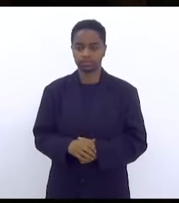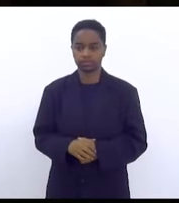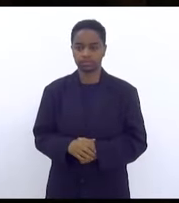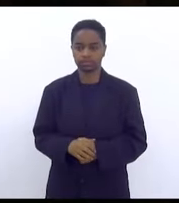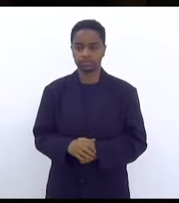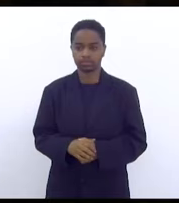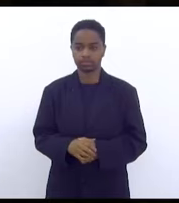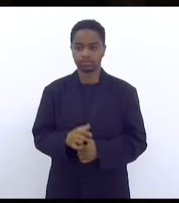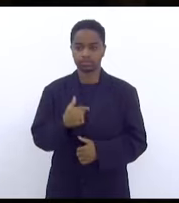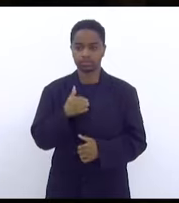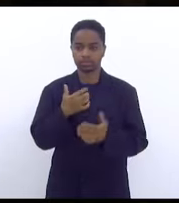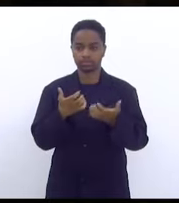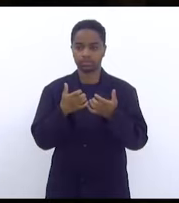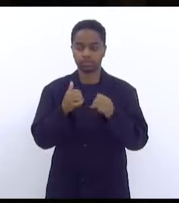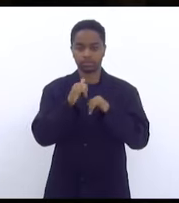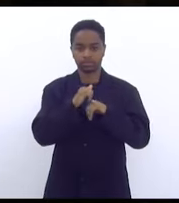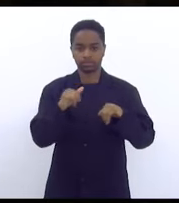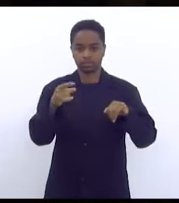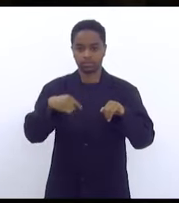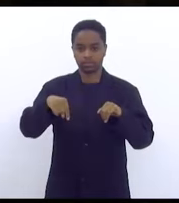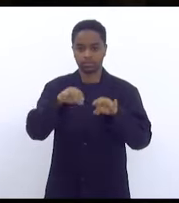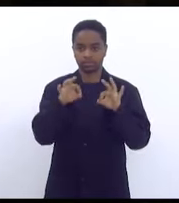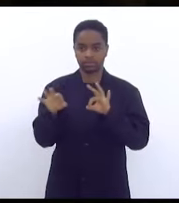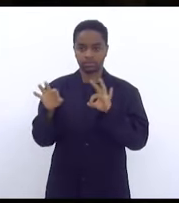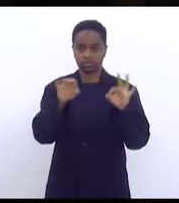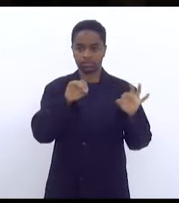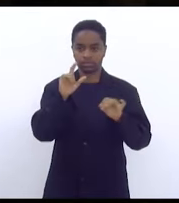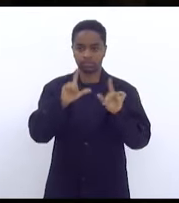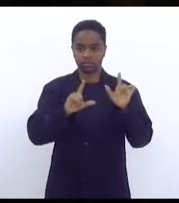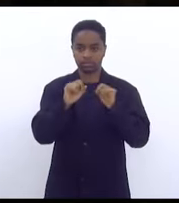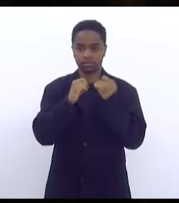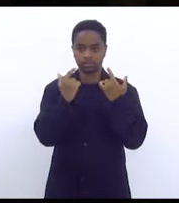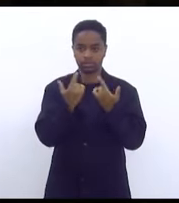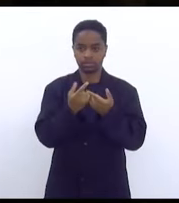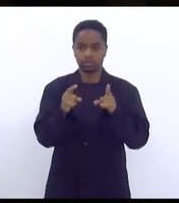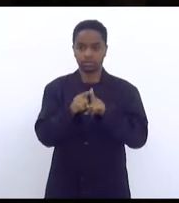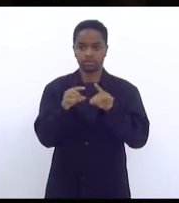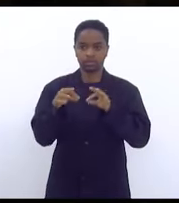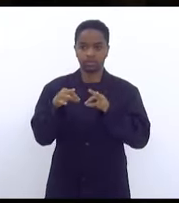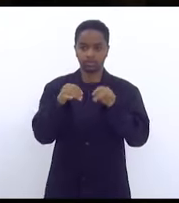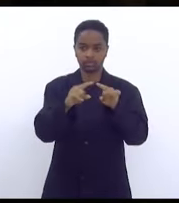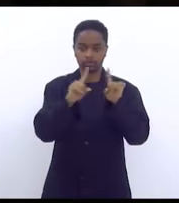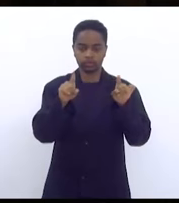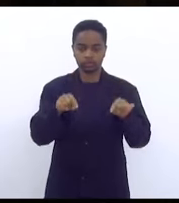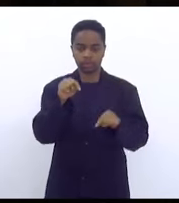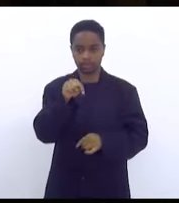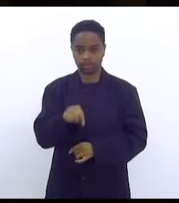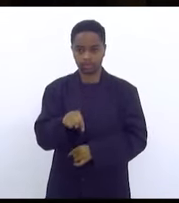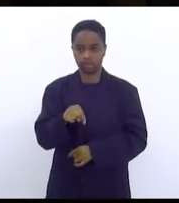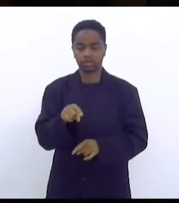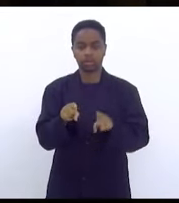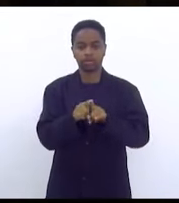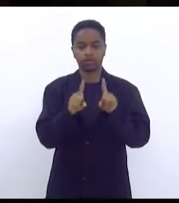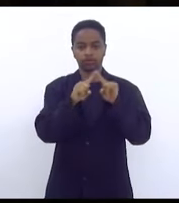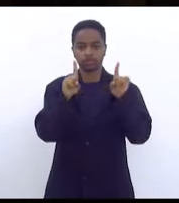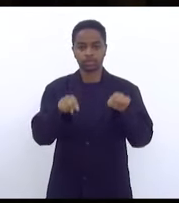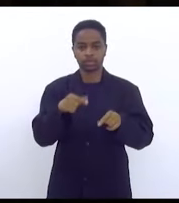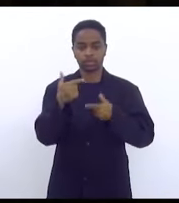dirigir a todos que nos assistem pela TV Alerge, a todos os servidores da casa, aos servidores da TV